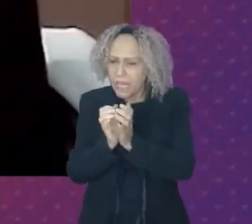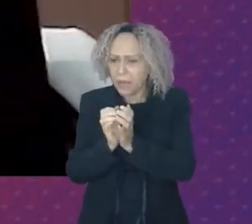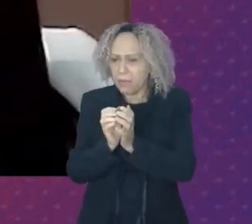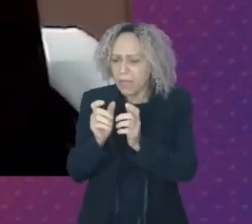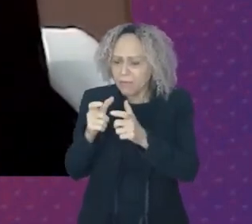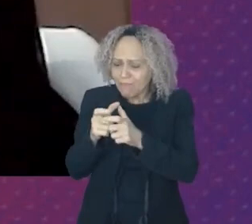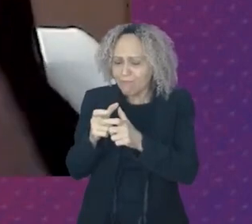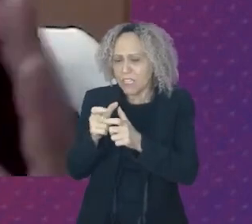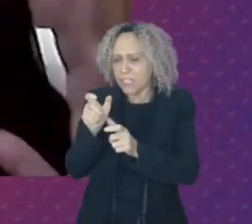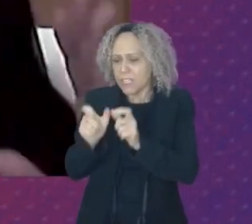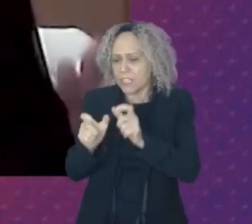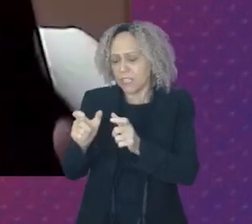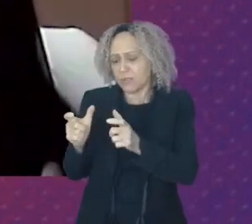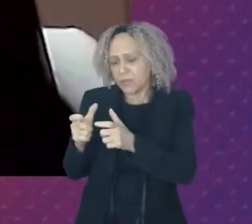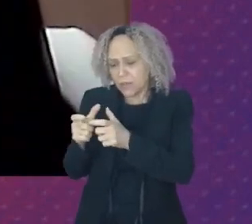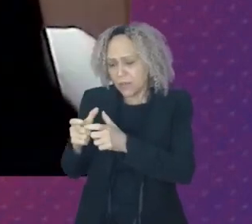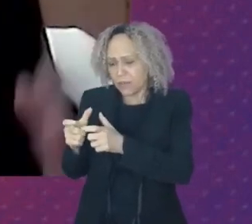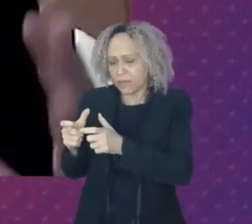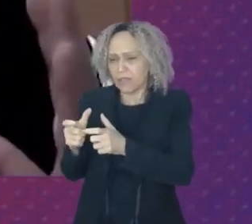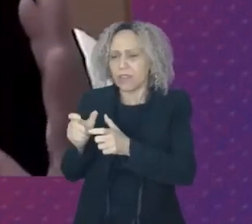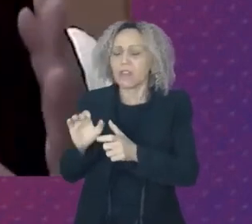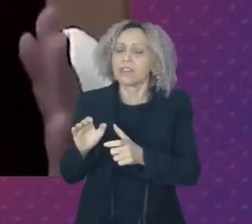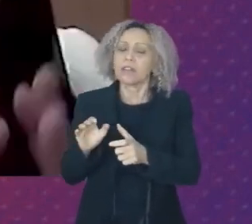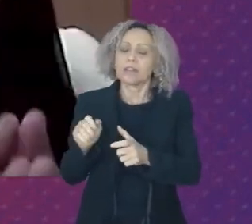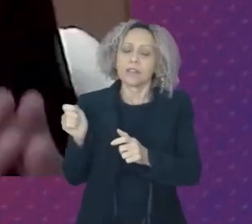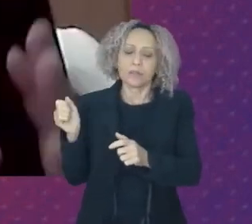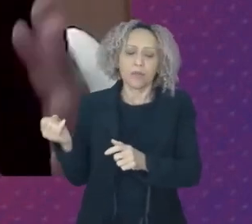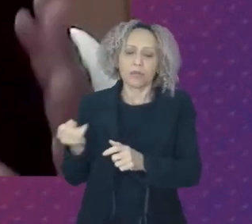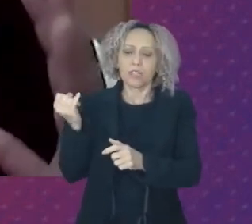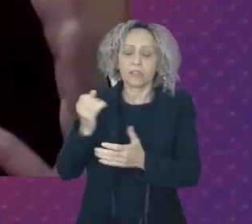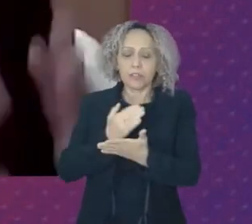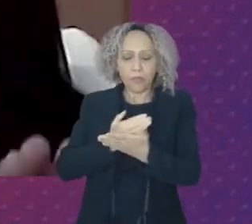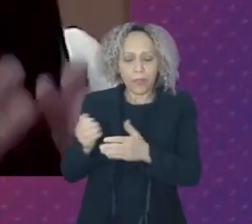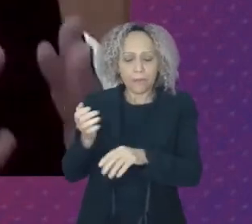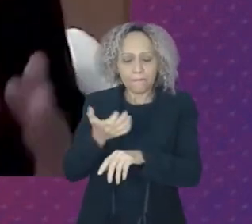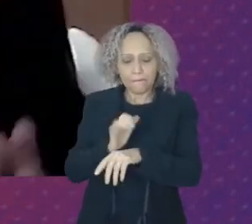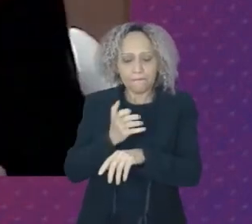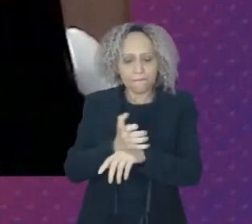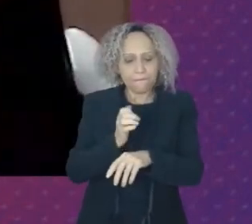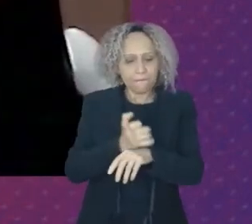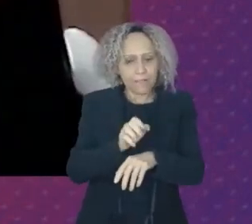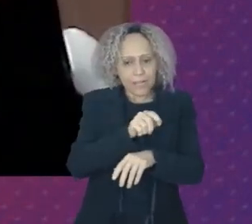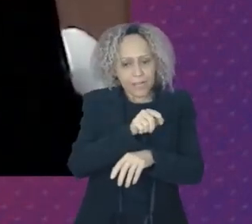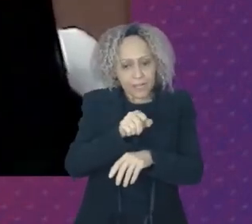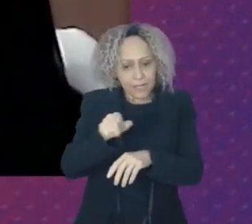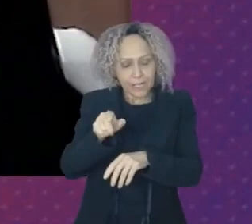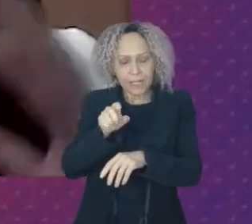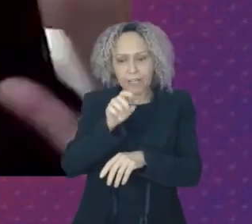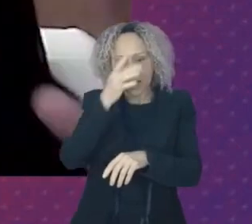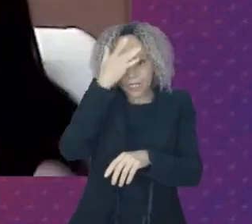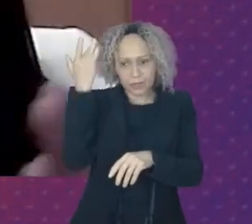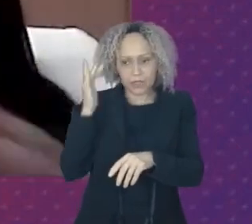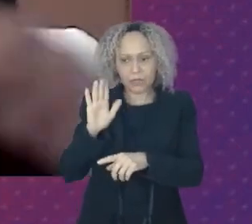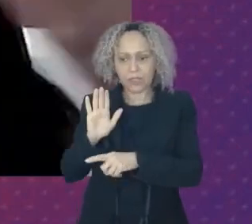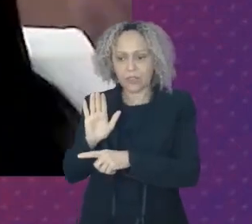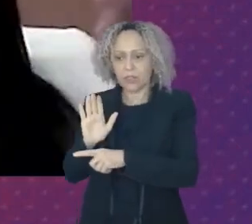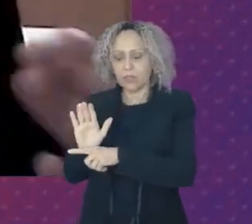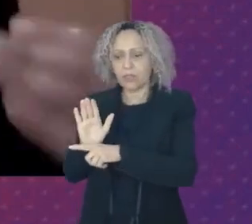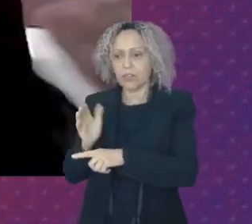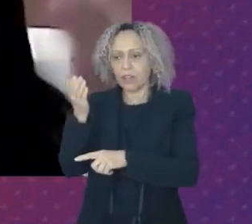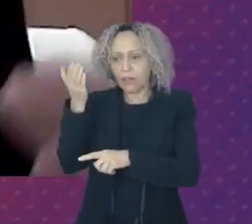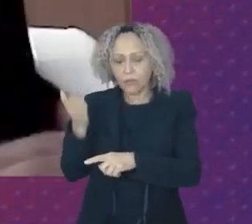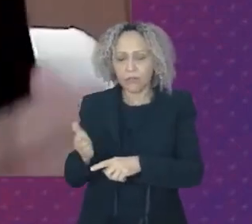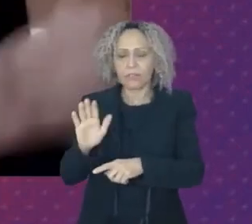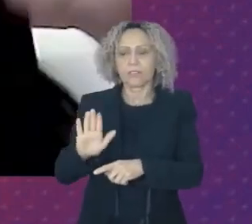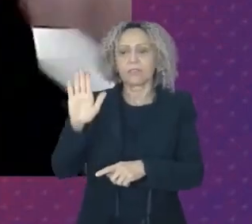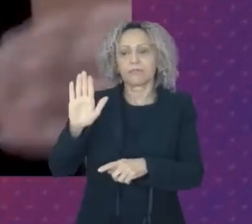na limitação criativa como forma de você construir a sua reputação. Você não tem como